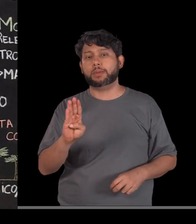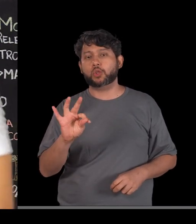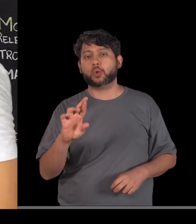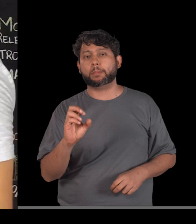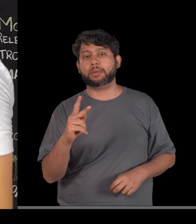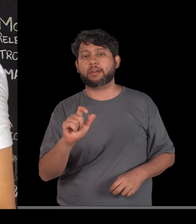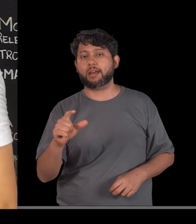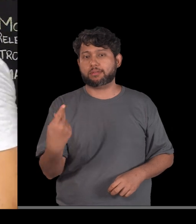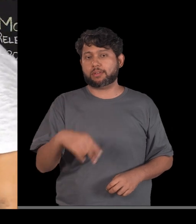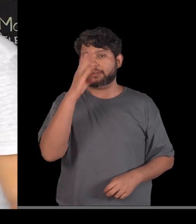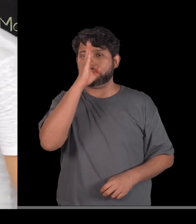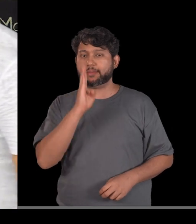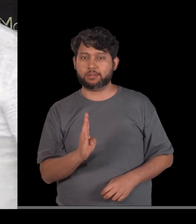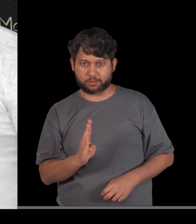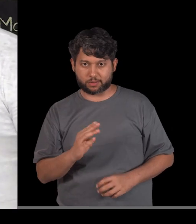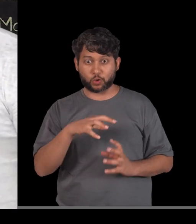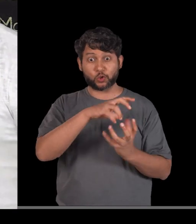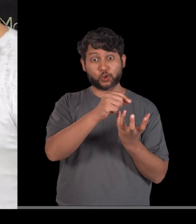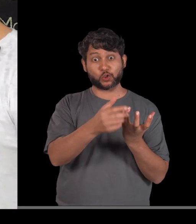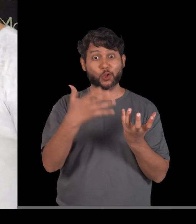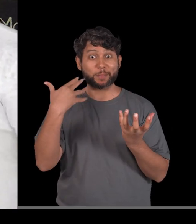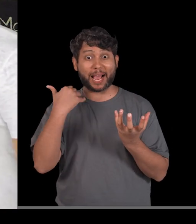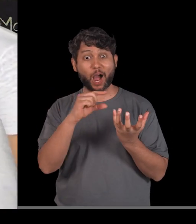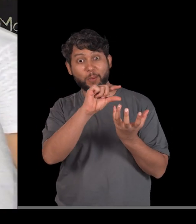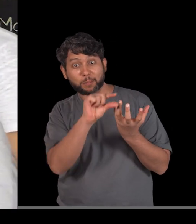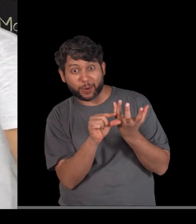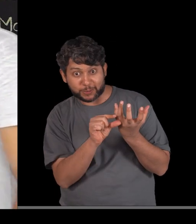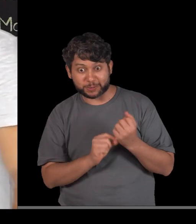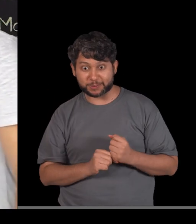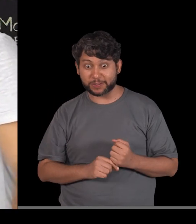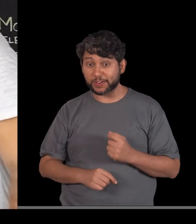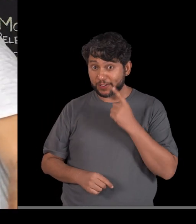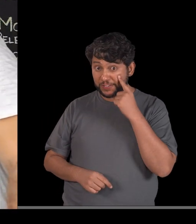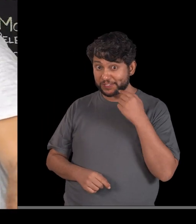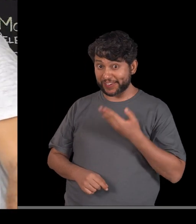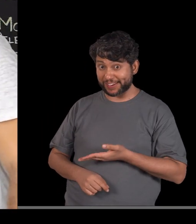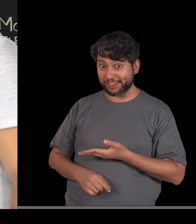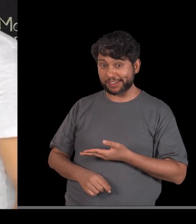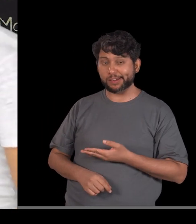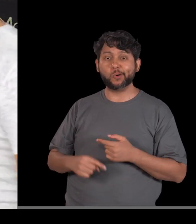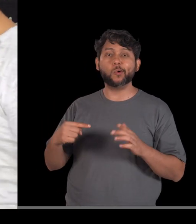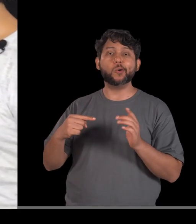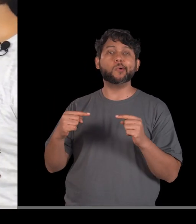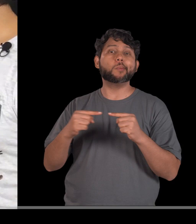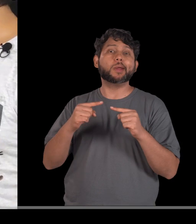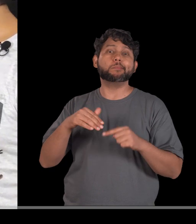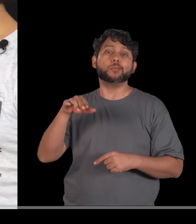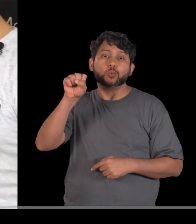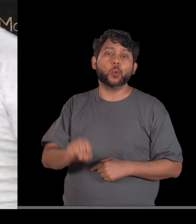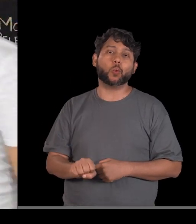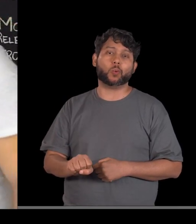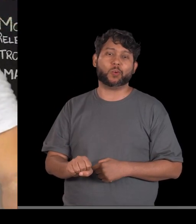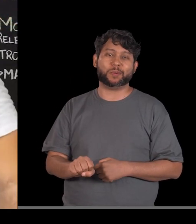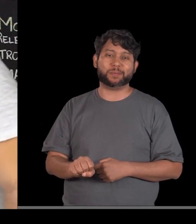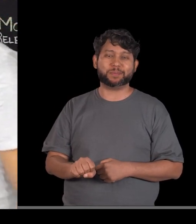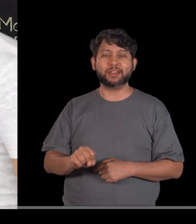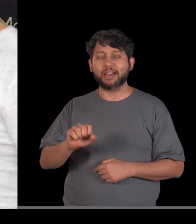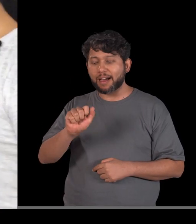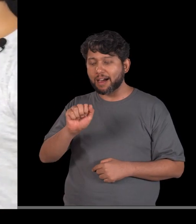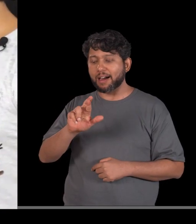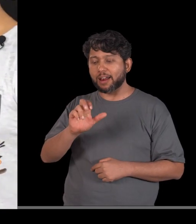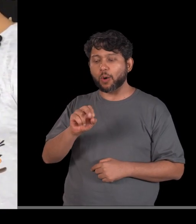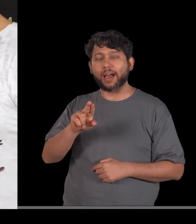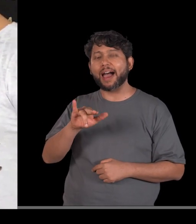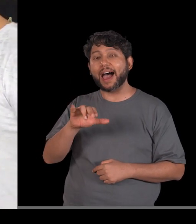brasileiro. As pradarias encontradas nas regiões mais ao sul. E as